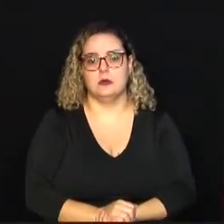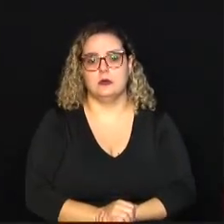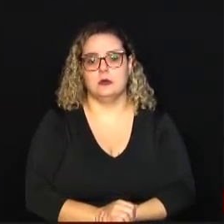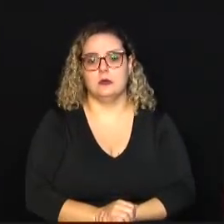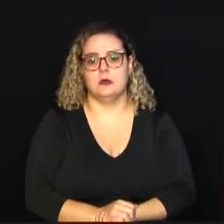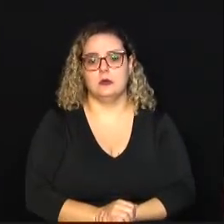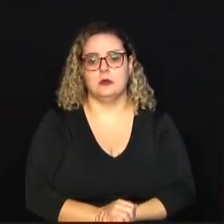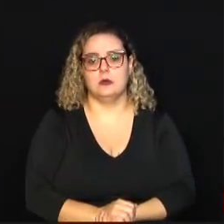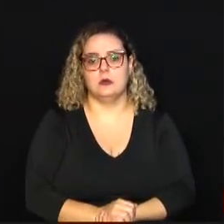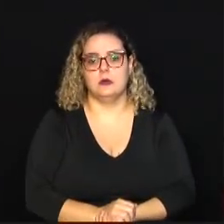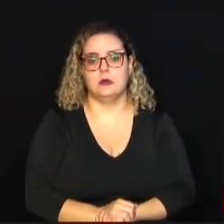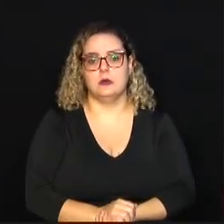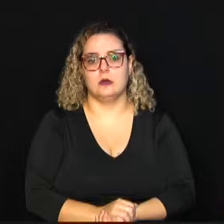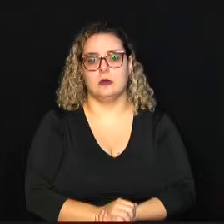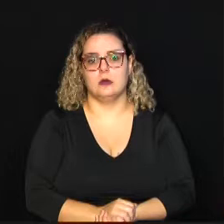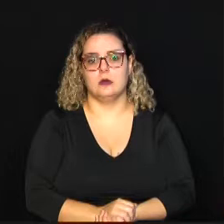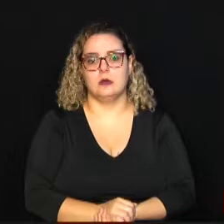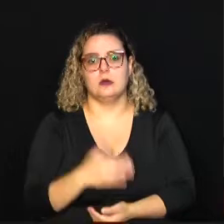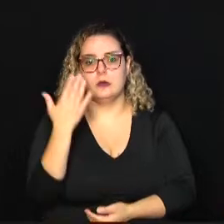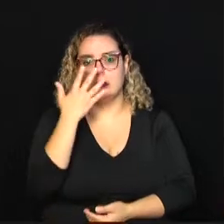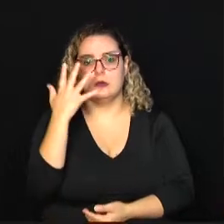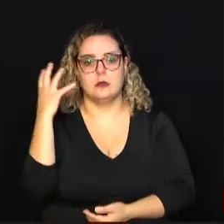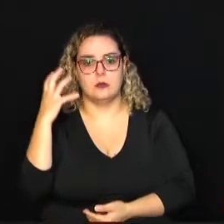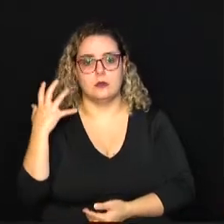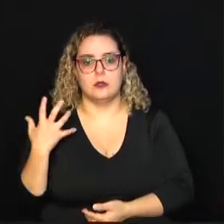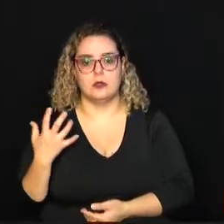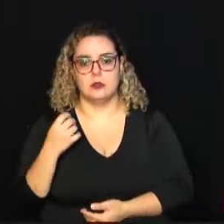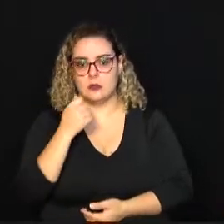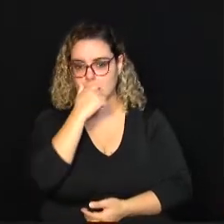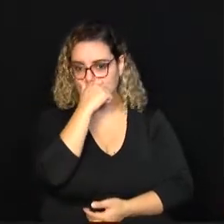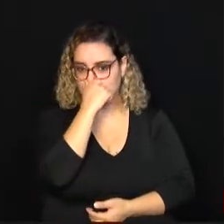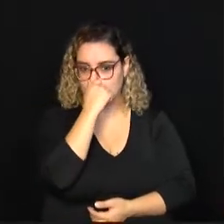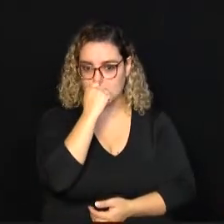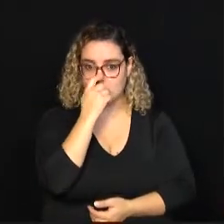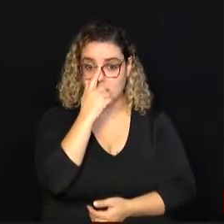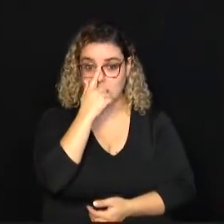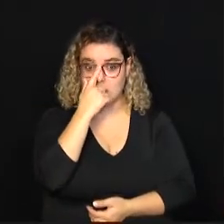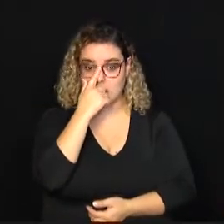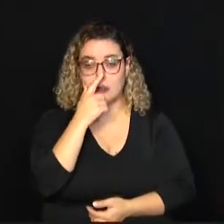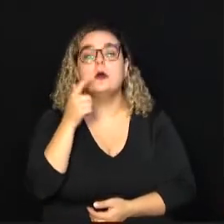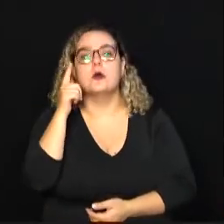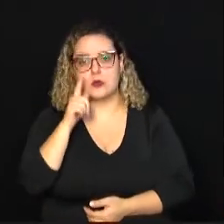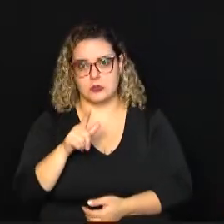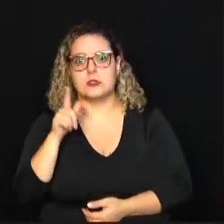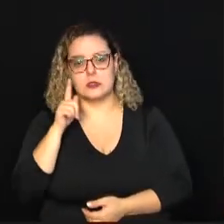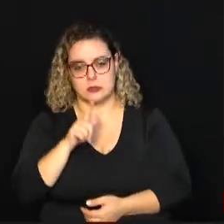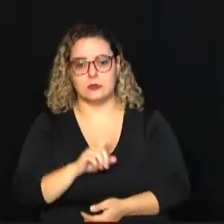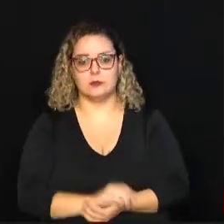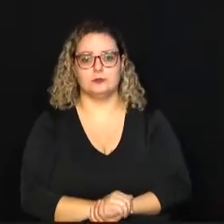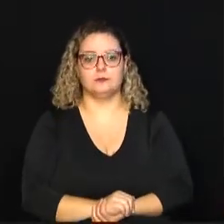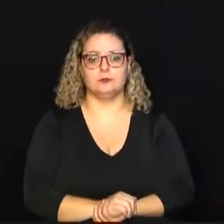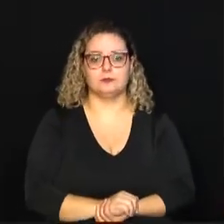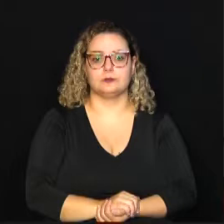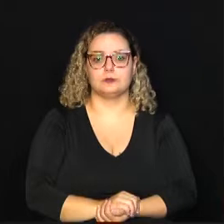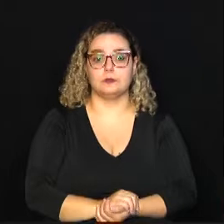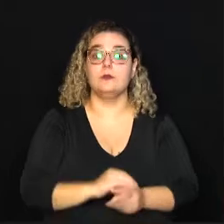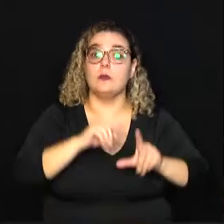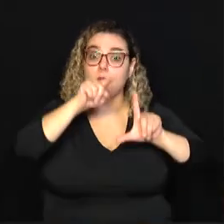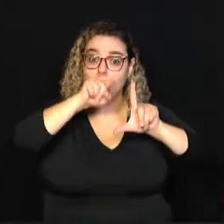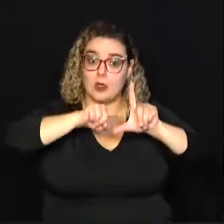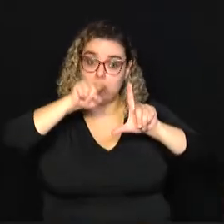na hora que... Não está dando para ver não, Guida? Pode falar com o áudio aí. Agora sim. Agora sim. Tá? Isso aqui é um gráfico,